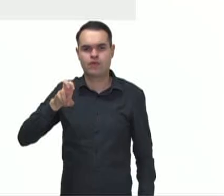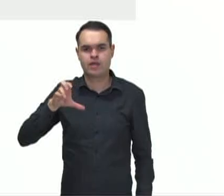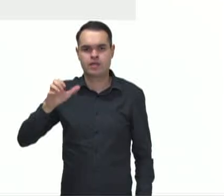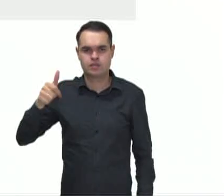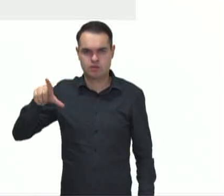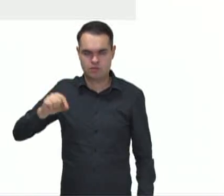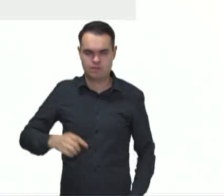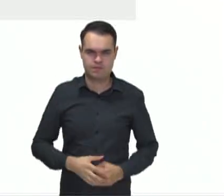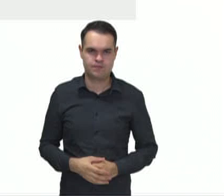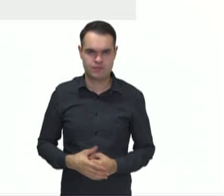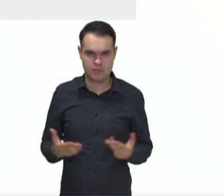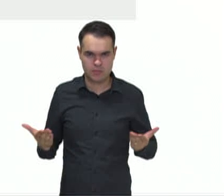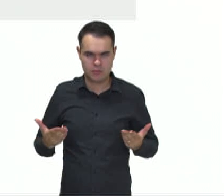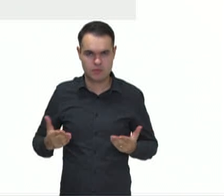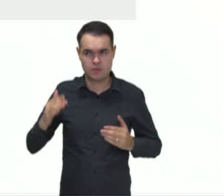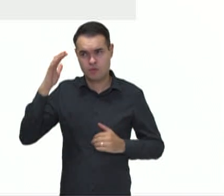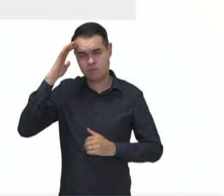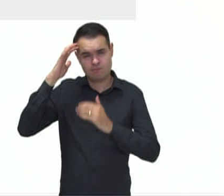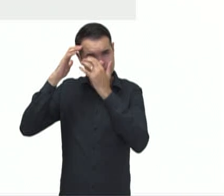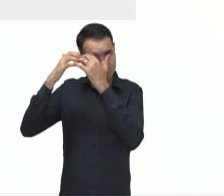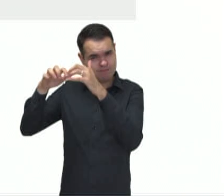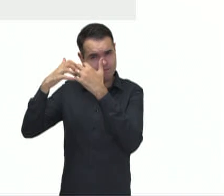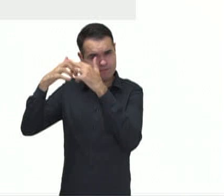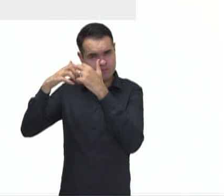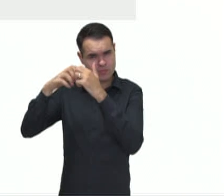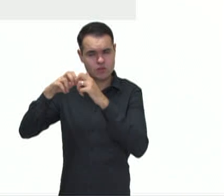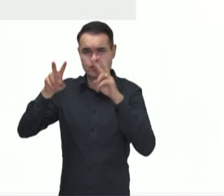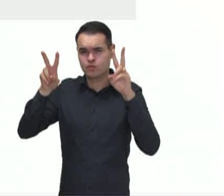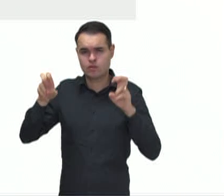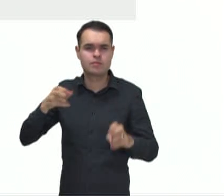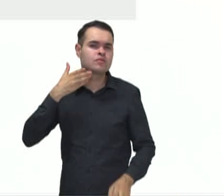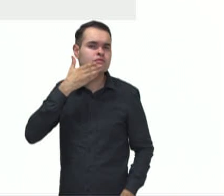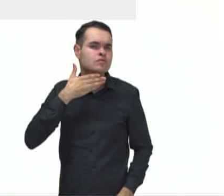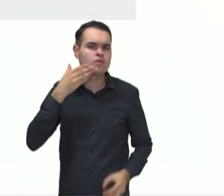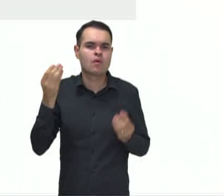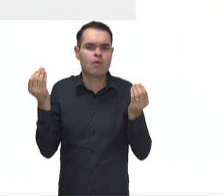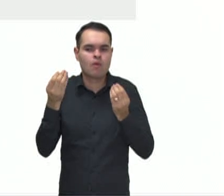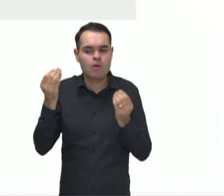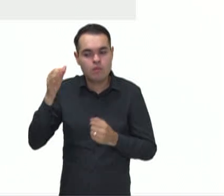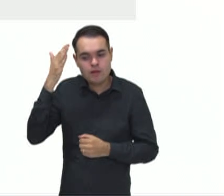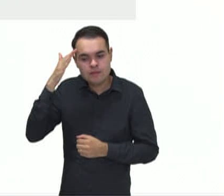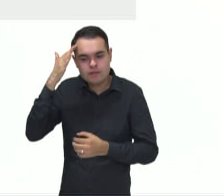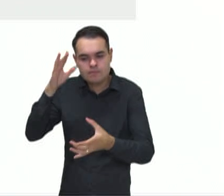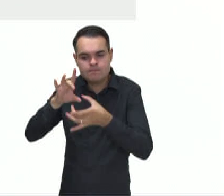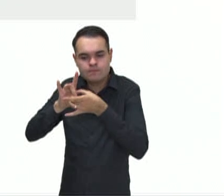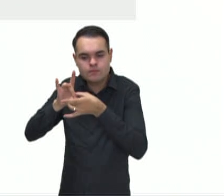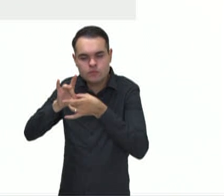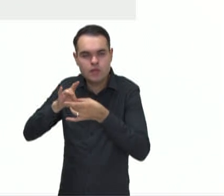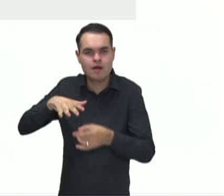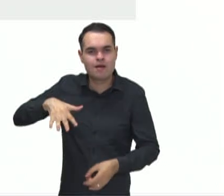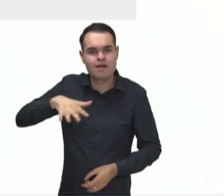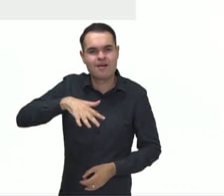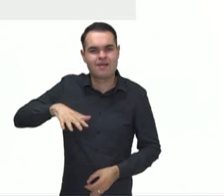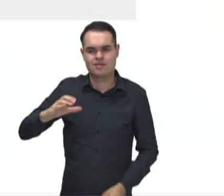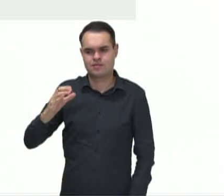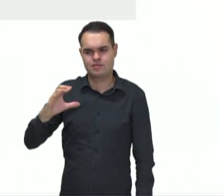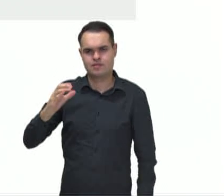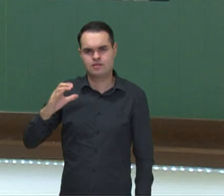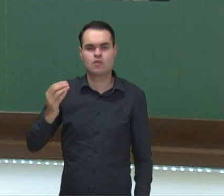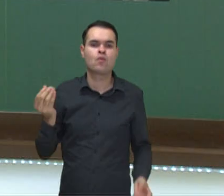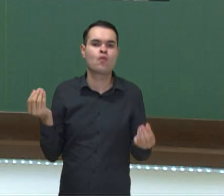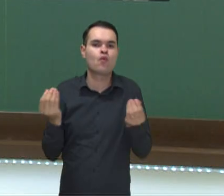Vamos refletir ainda sobre os discursos que temos aqui. Como esse entendimento é ligado ao campo científico, como